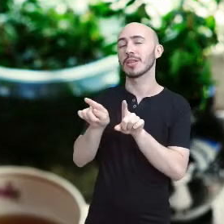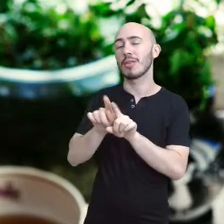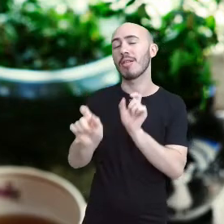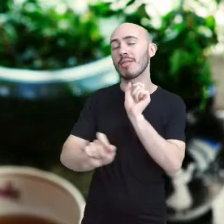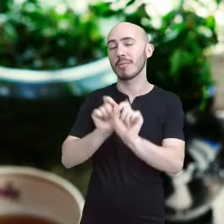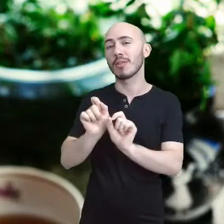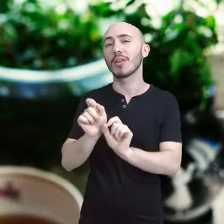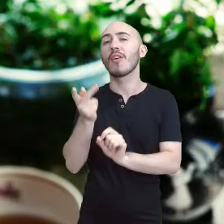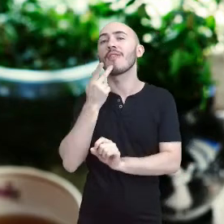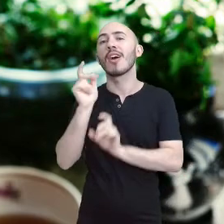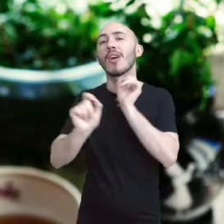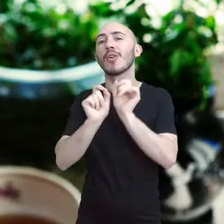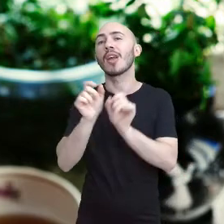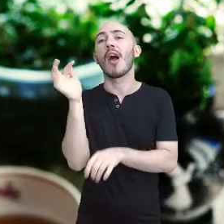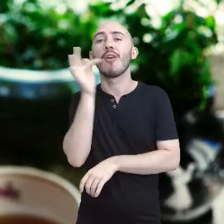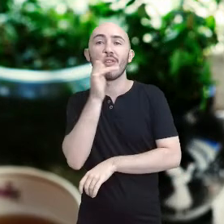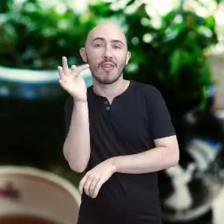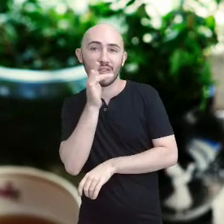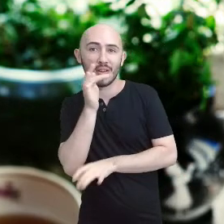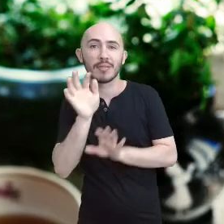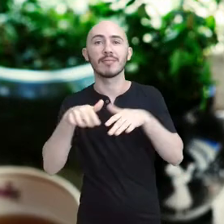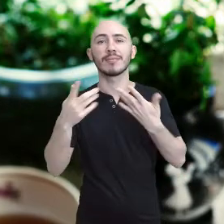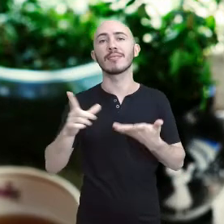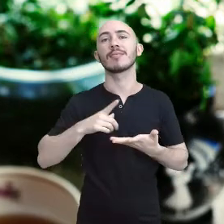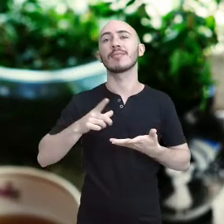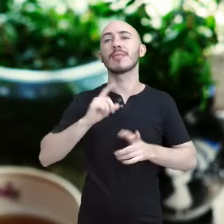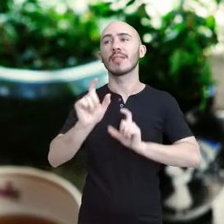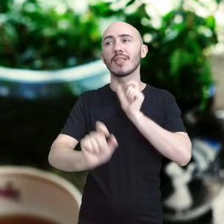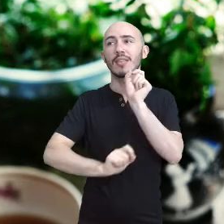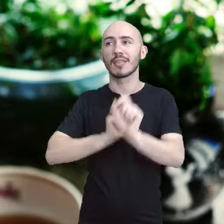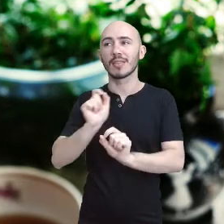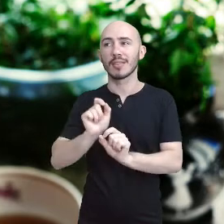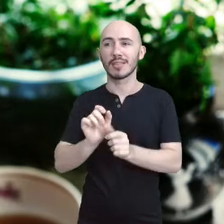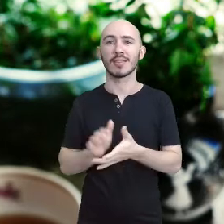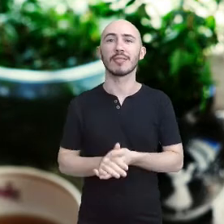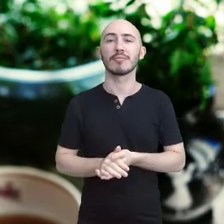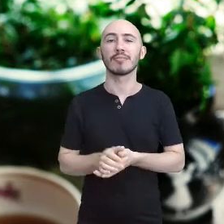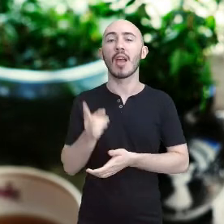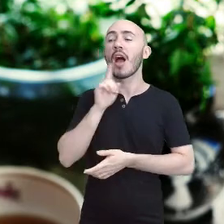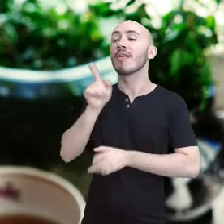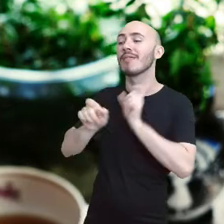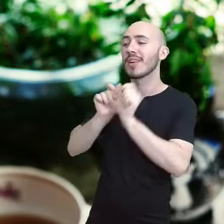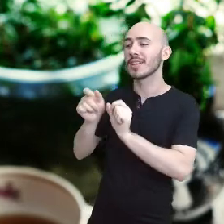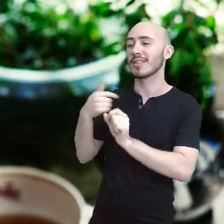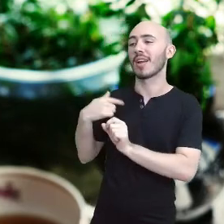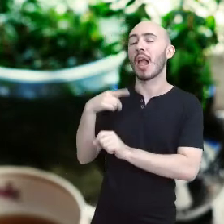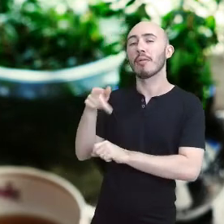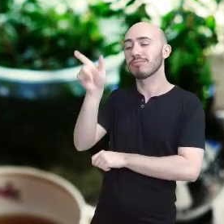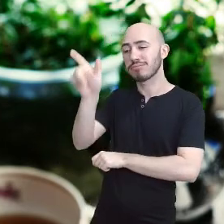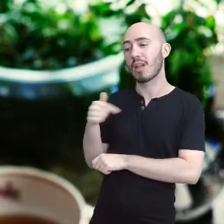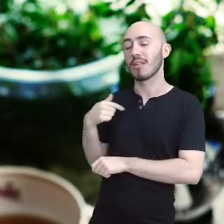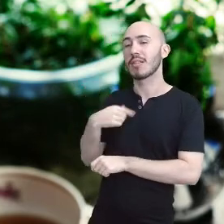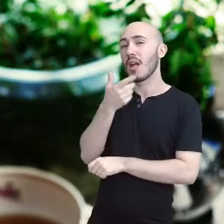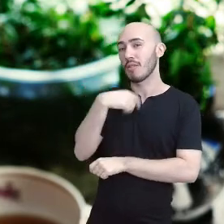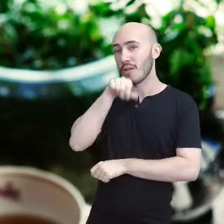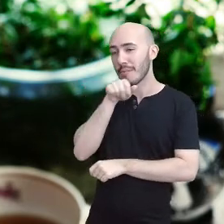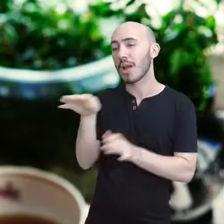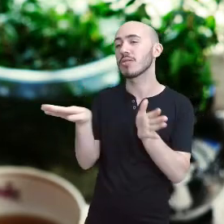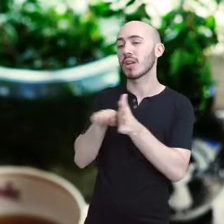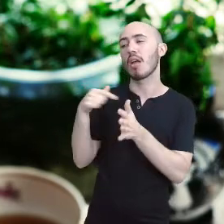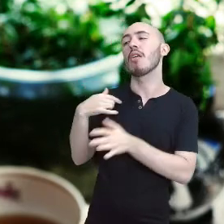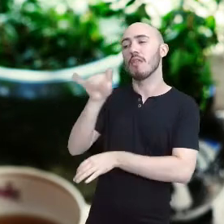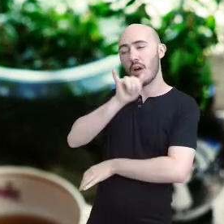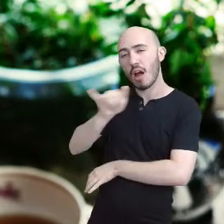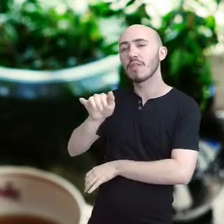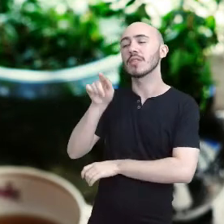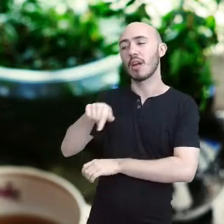ali com um pouco mais de idade que diz aquela frasezinha, né? Deixa teu pai chegar que vai fazer a tua cama, viu, menino? Vou te aprumar,